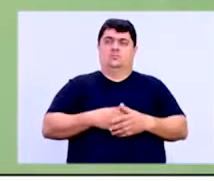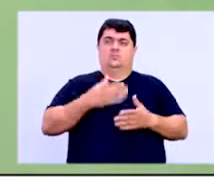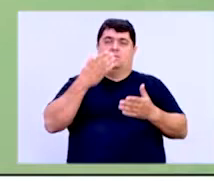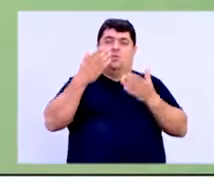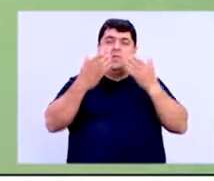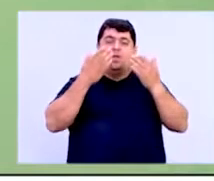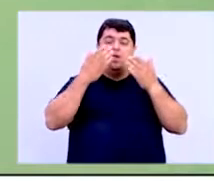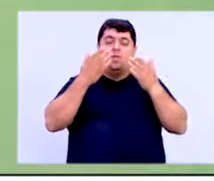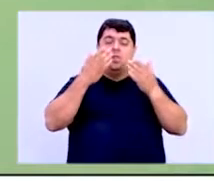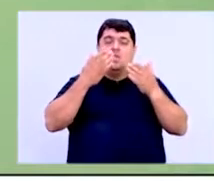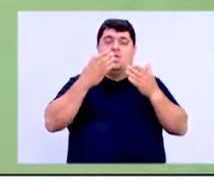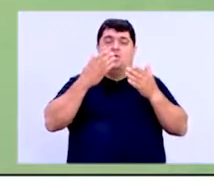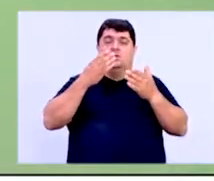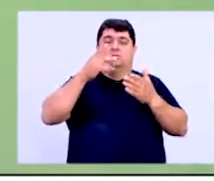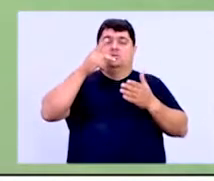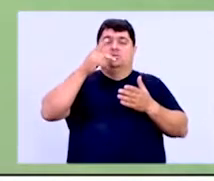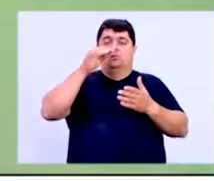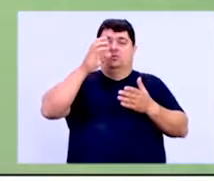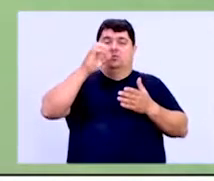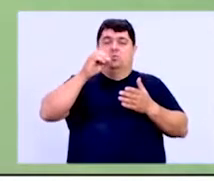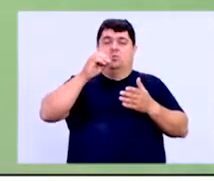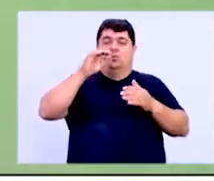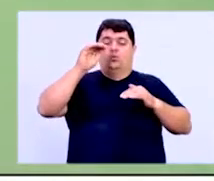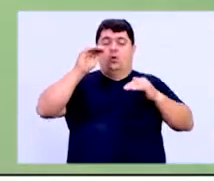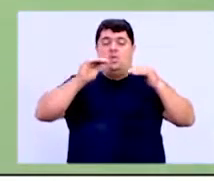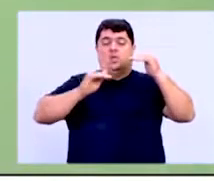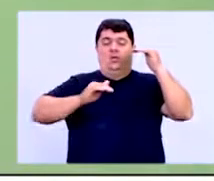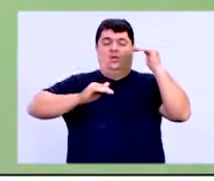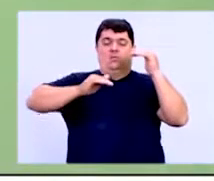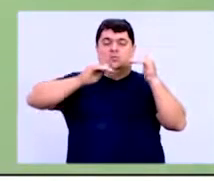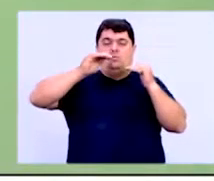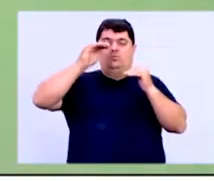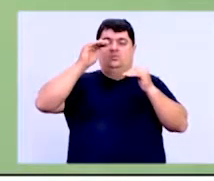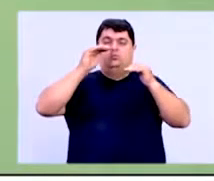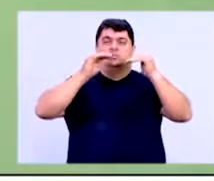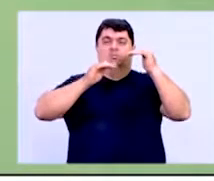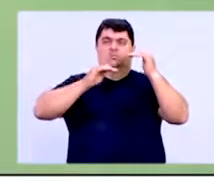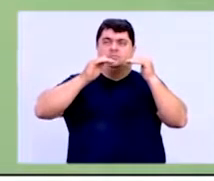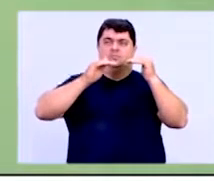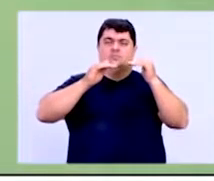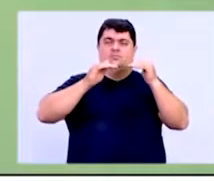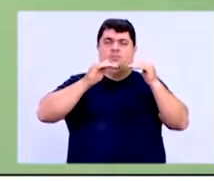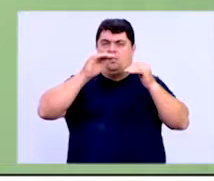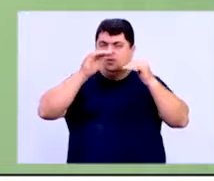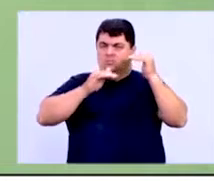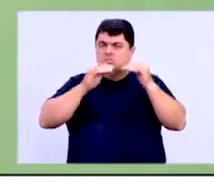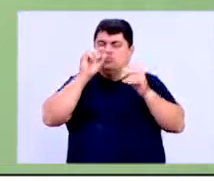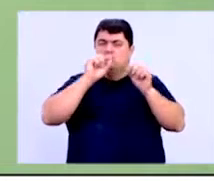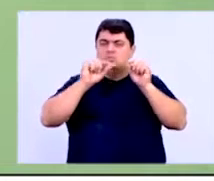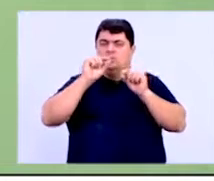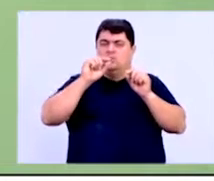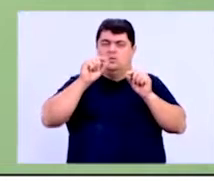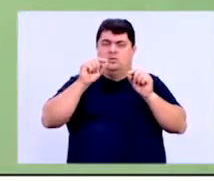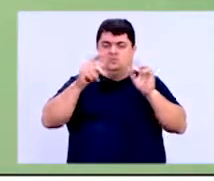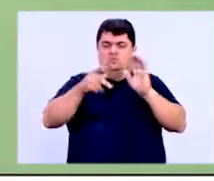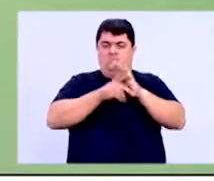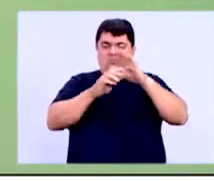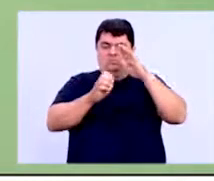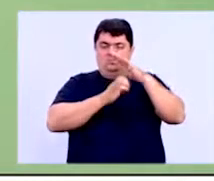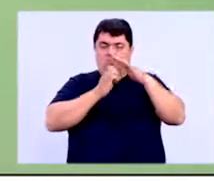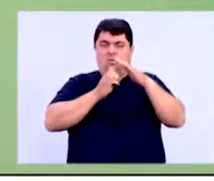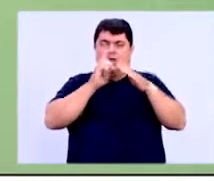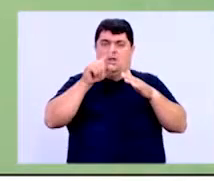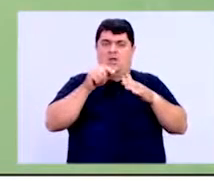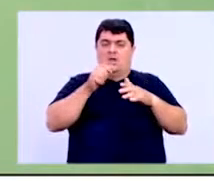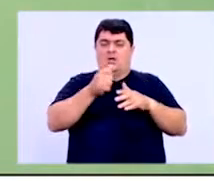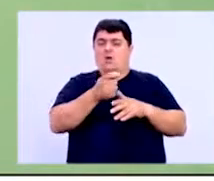Análise do ponto de equilíbrio. Equilíbrio. Vamos lá. O ponto de equilíbrio operacional da empresa é o nível